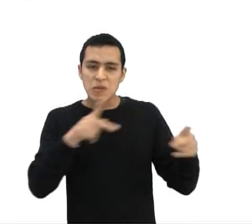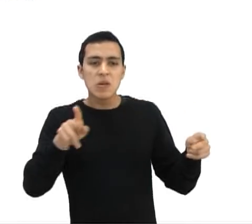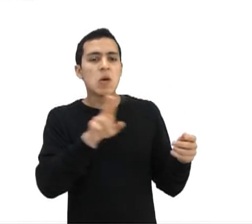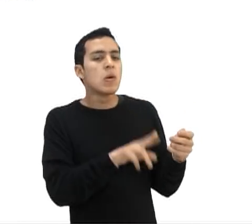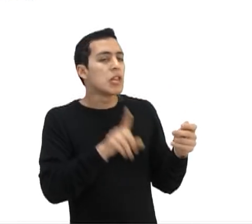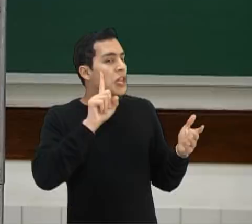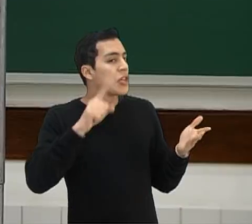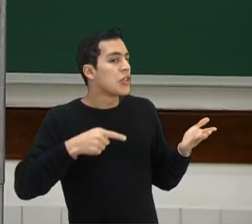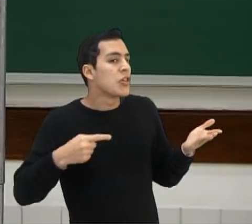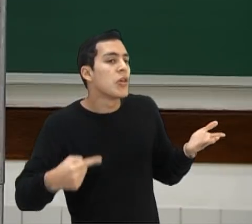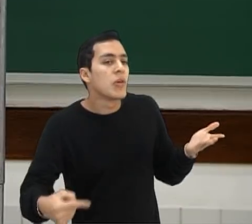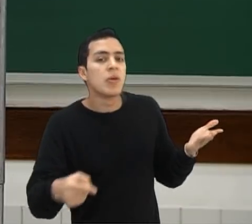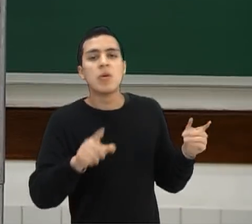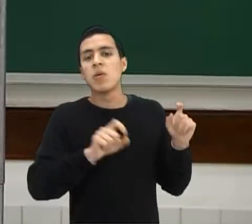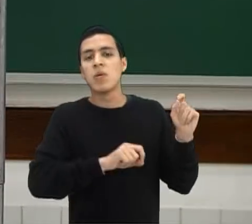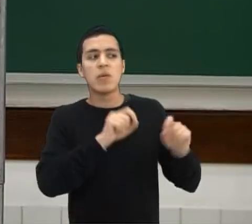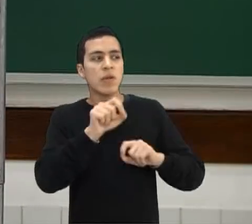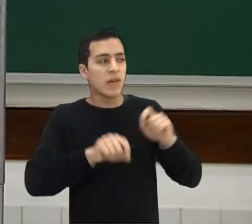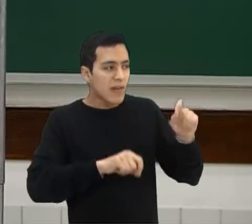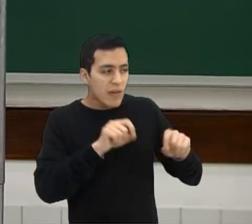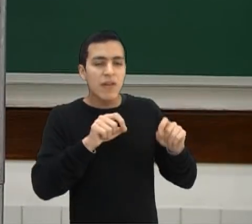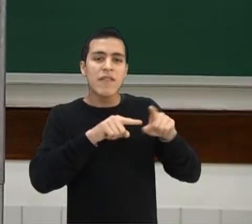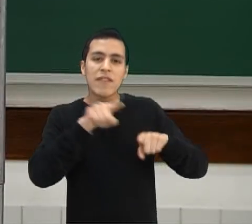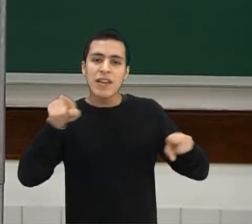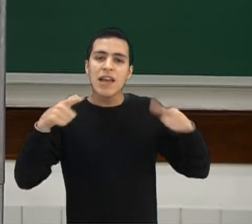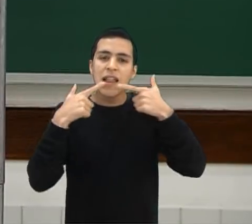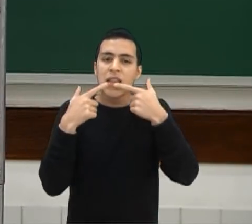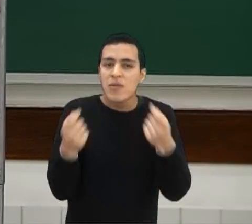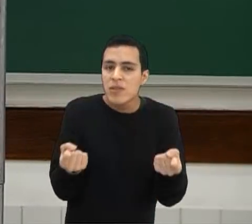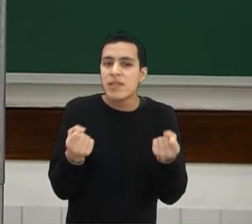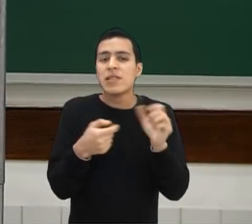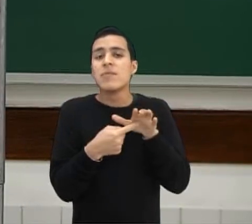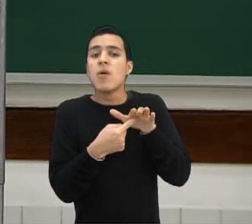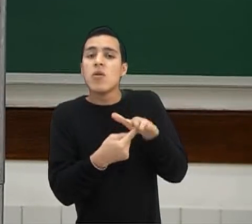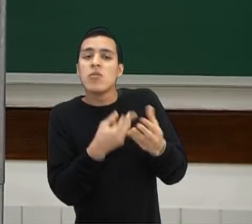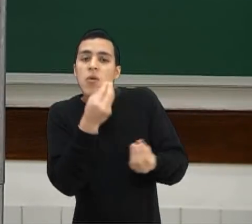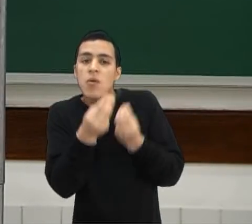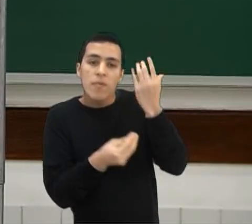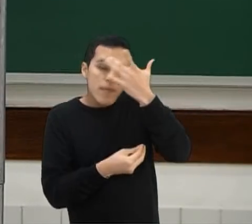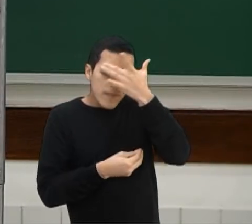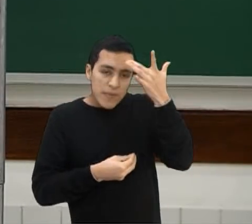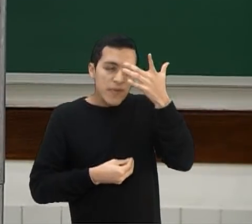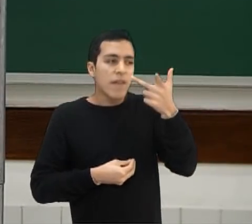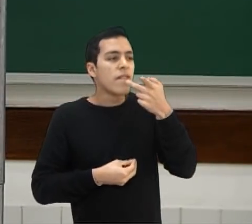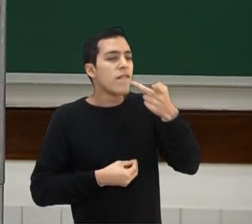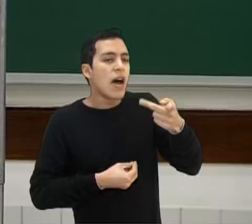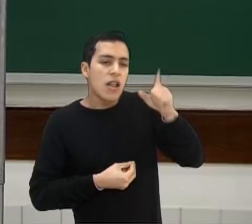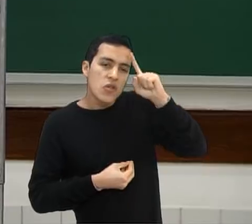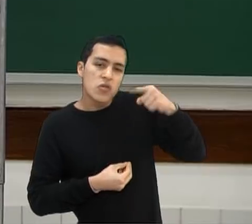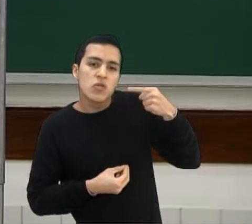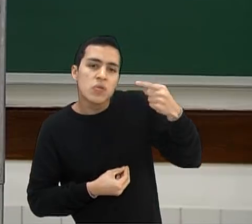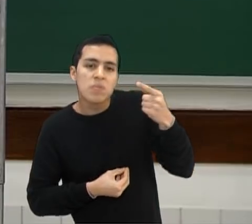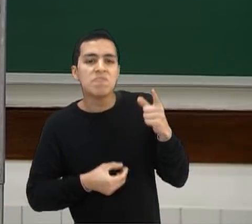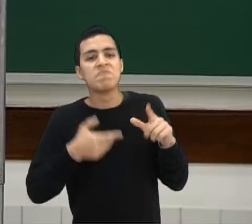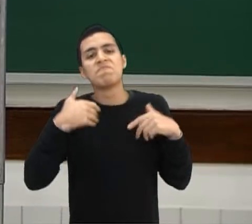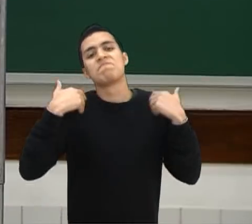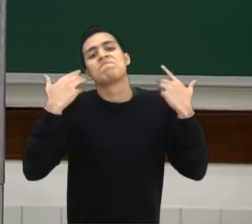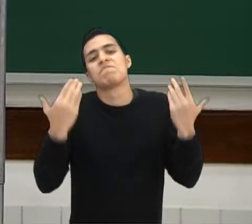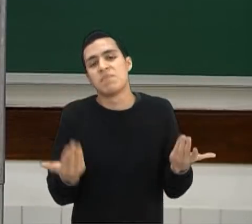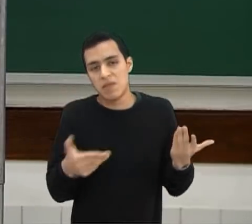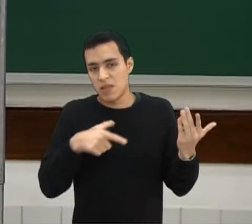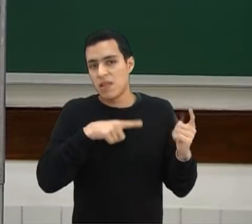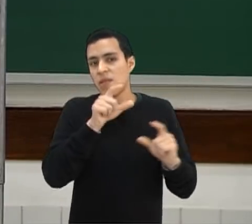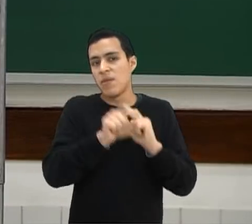no dia a dia, né? Com a variante linguística que demonstra como que a pessoa fala no dia a dia, né? Então, a gente